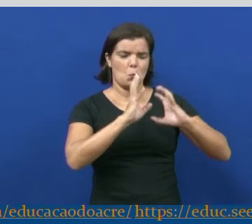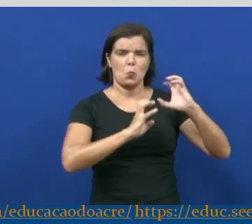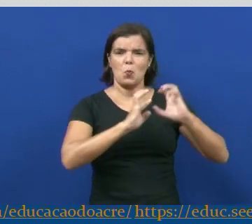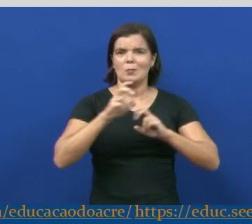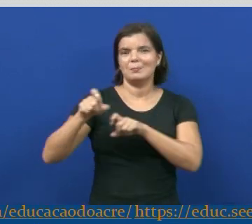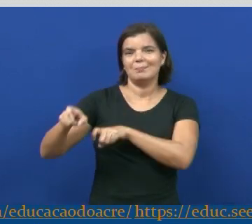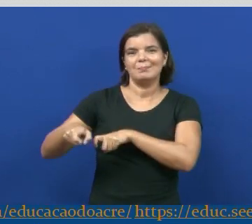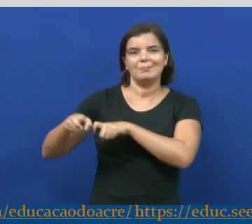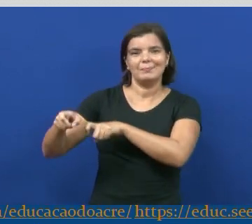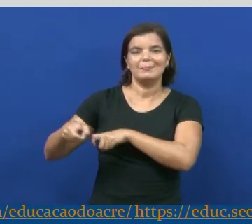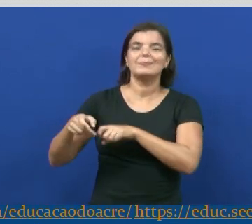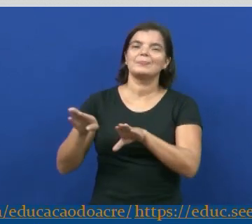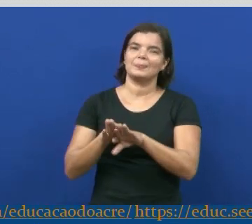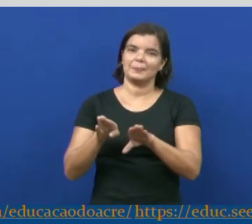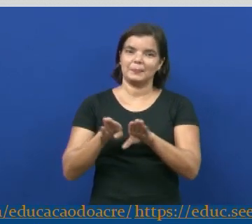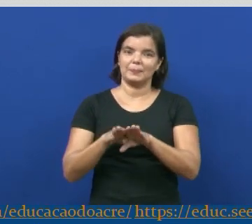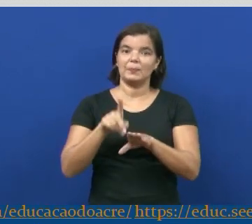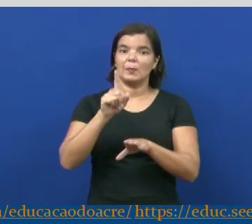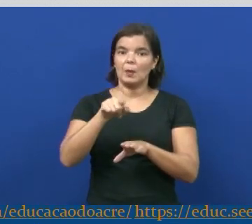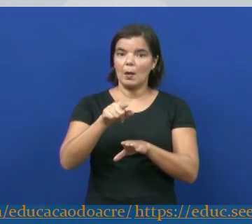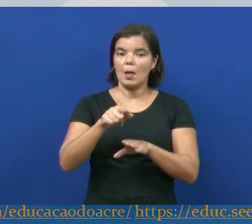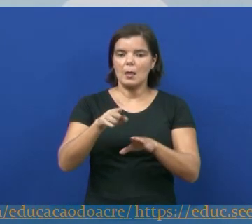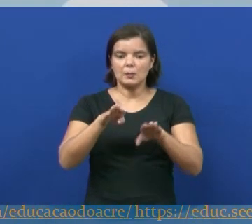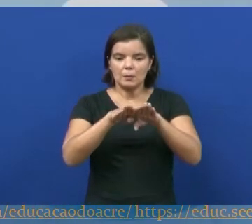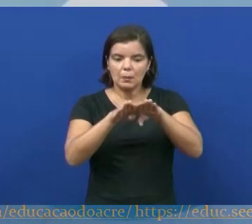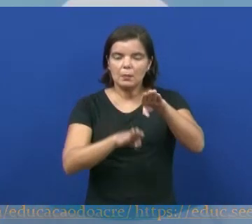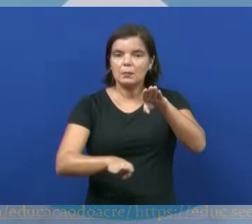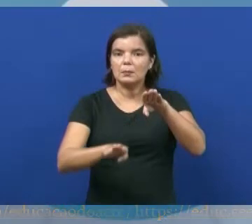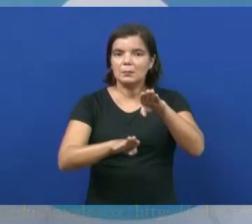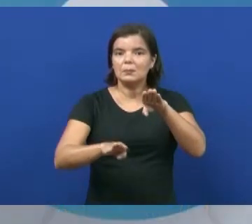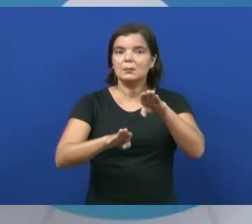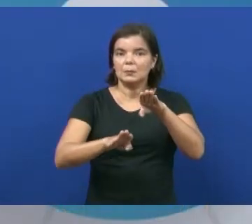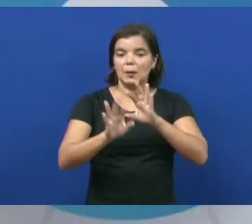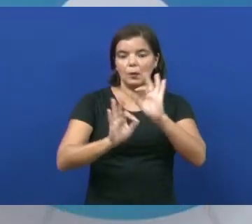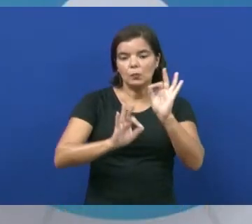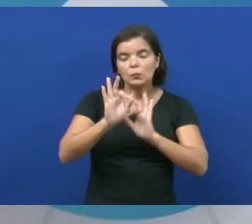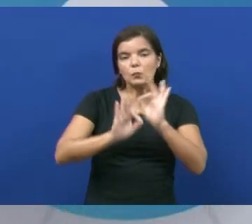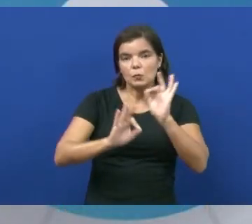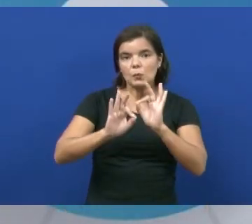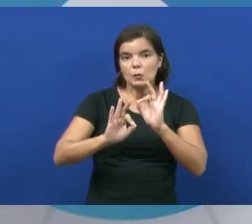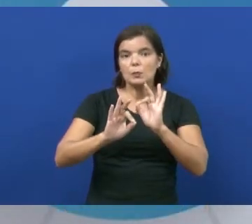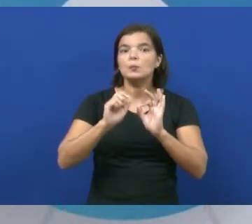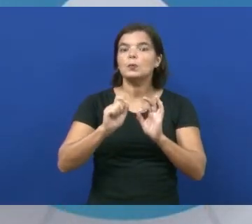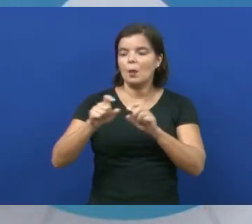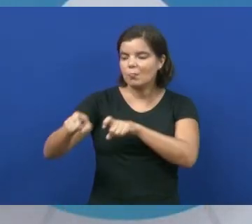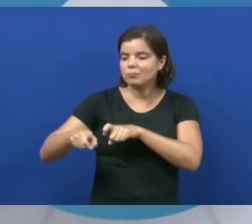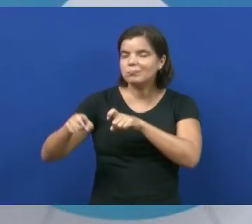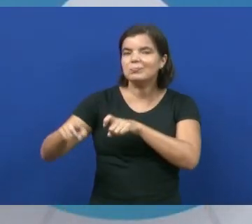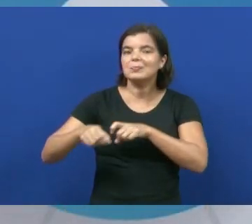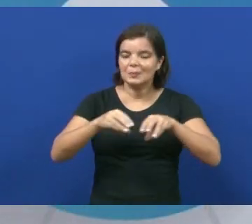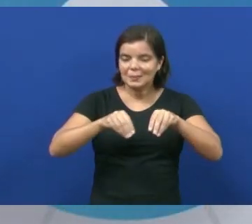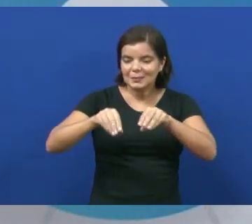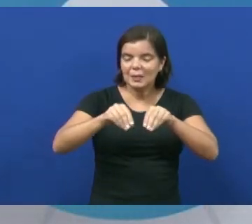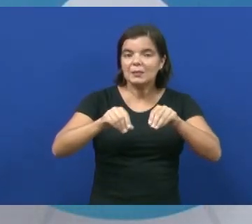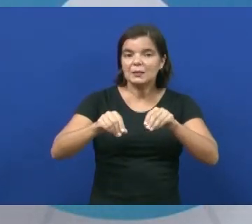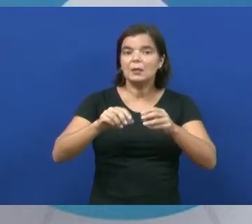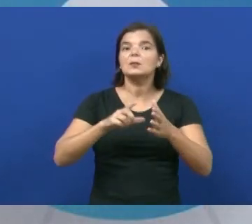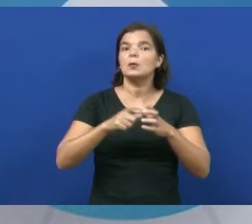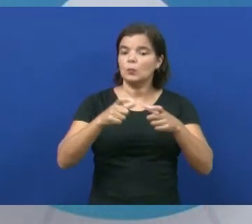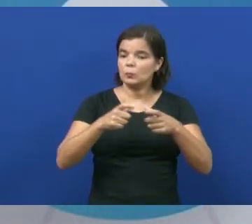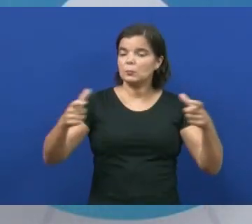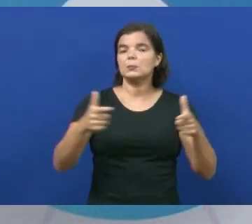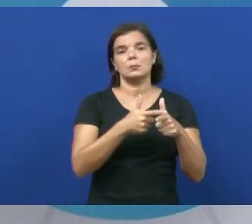no campo, certo? Então, essa desigualdade da estrutura fundiária brasileira, ela trouxe